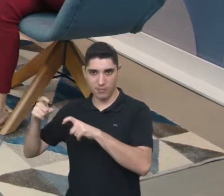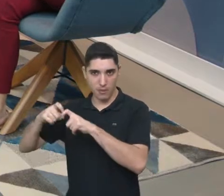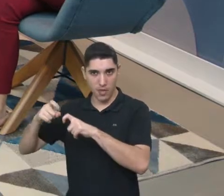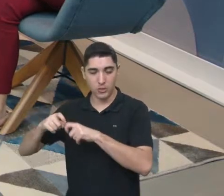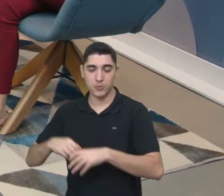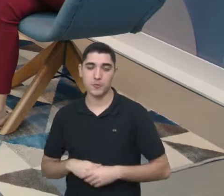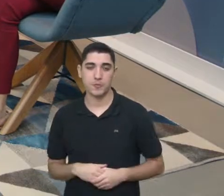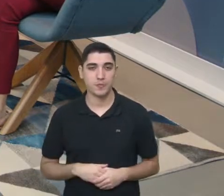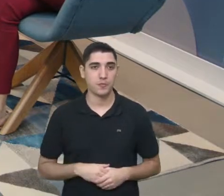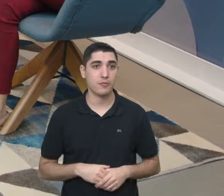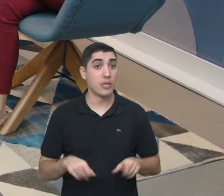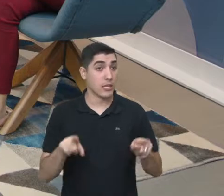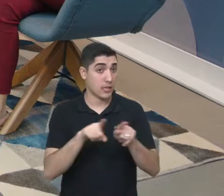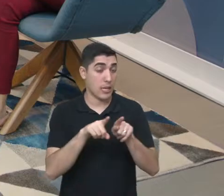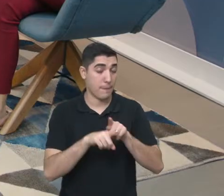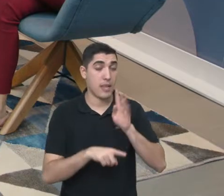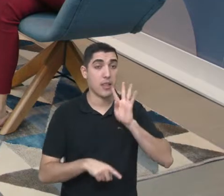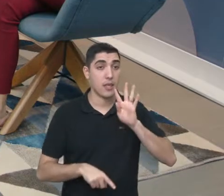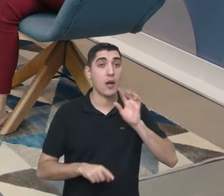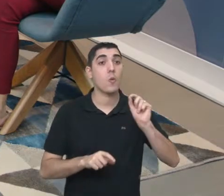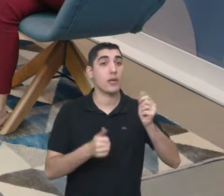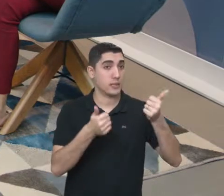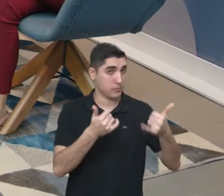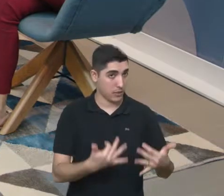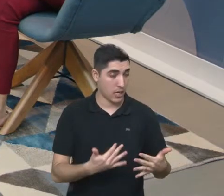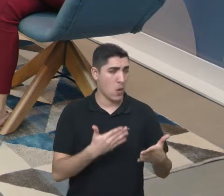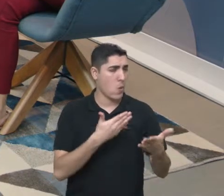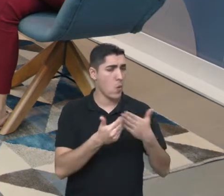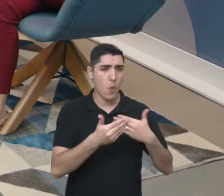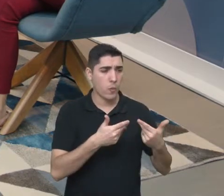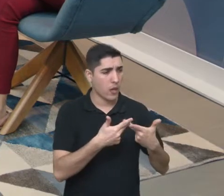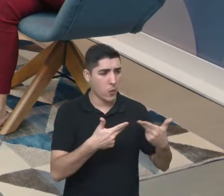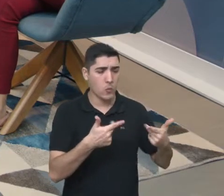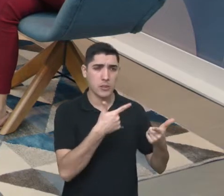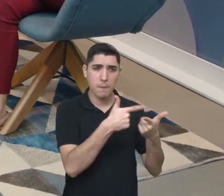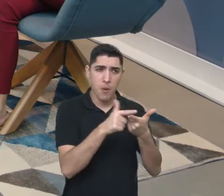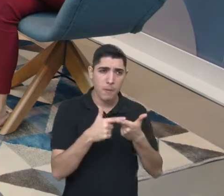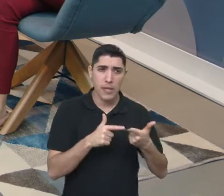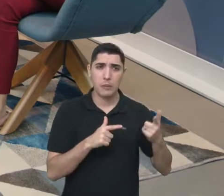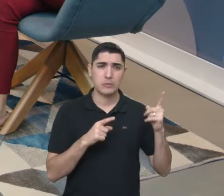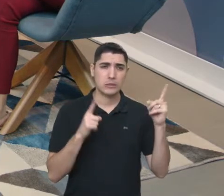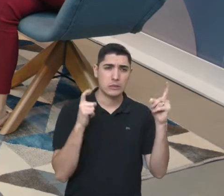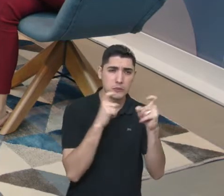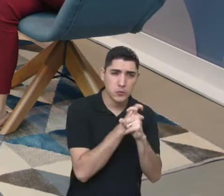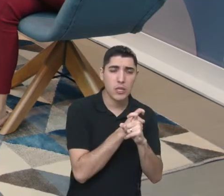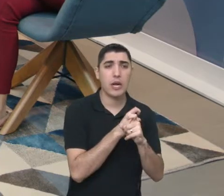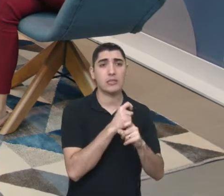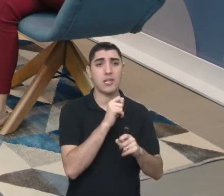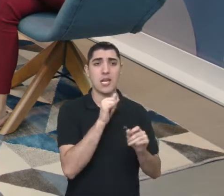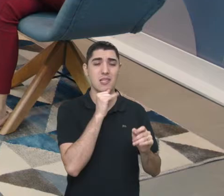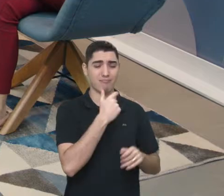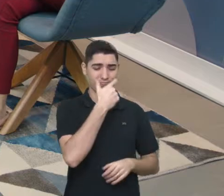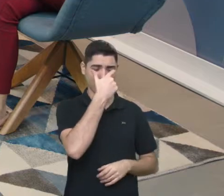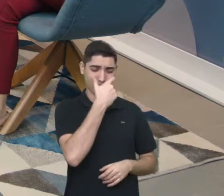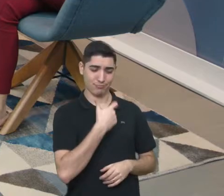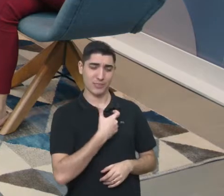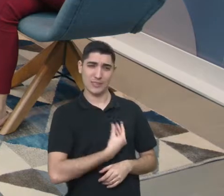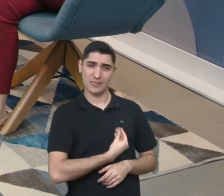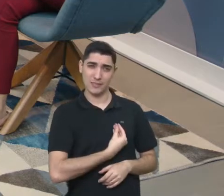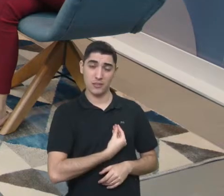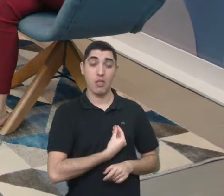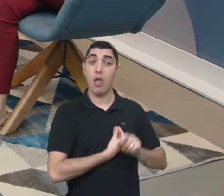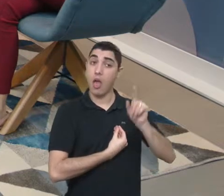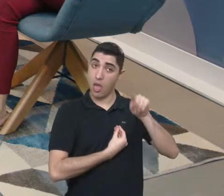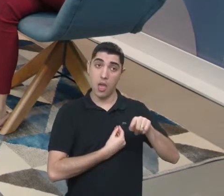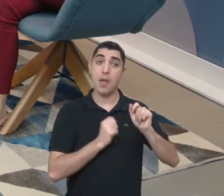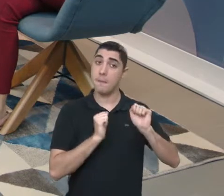legal falar que qualquer dificuldade, qualquer problema que a gente tem em relação à nossa autoimagem já pode ser